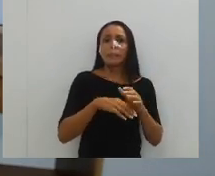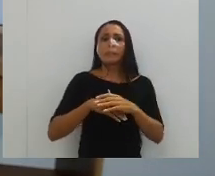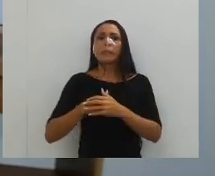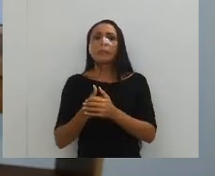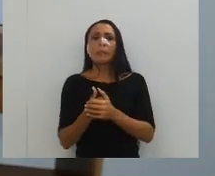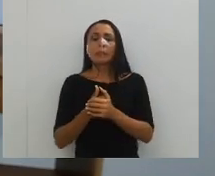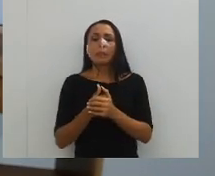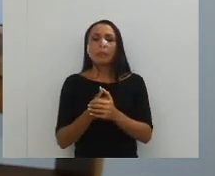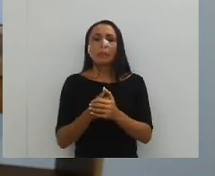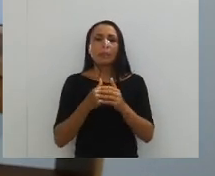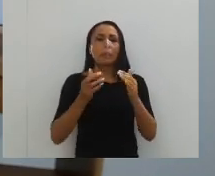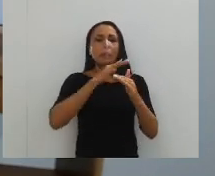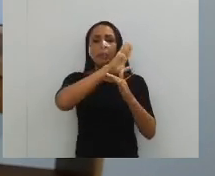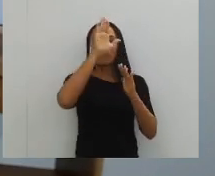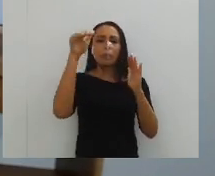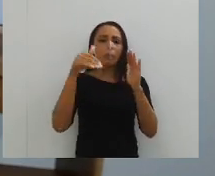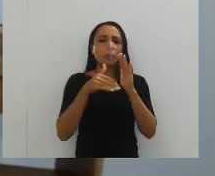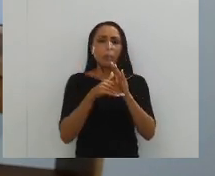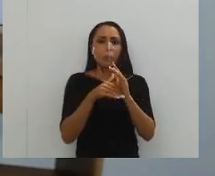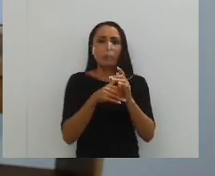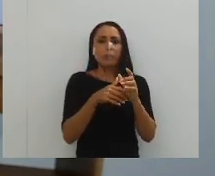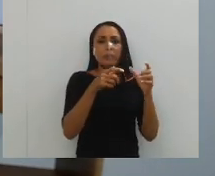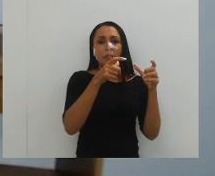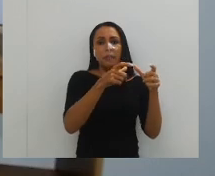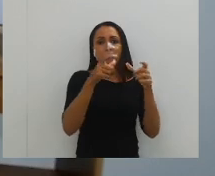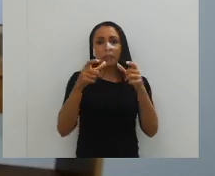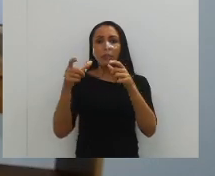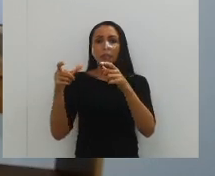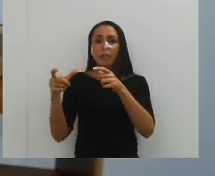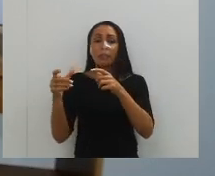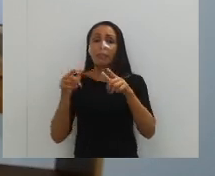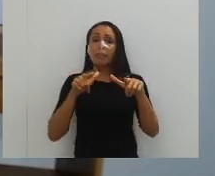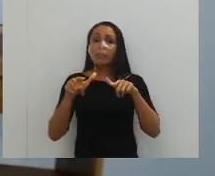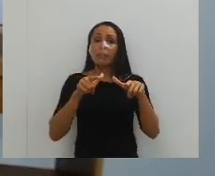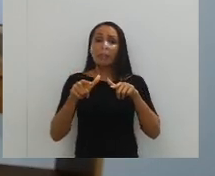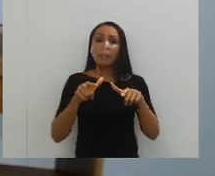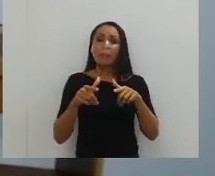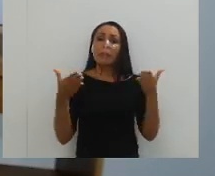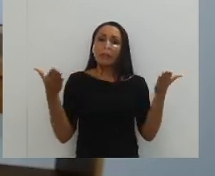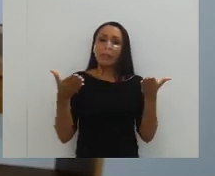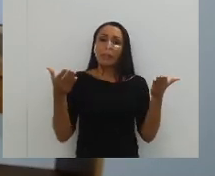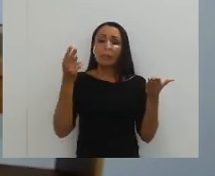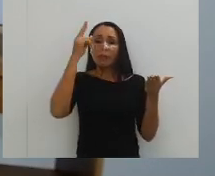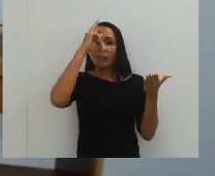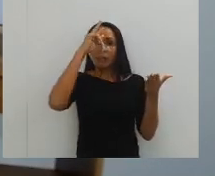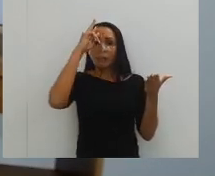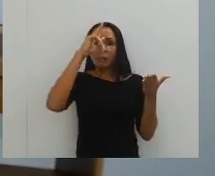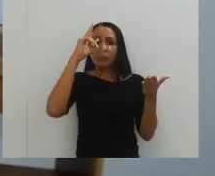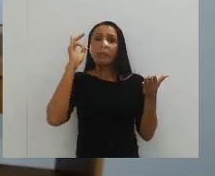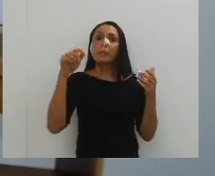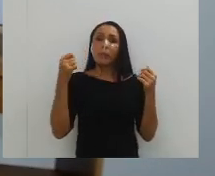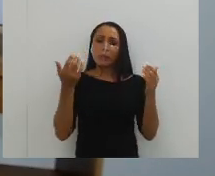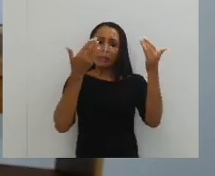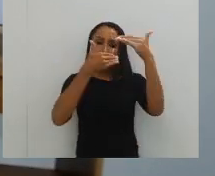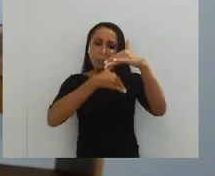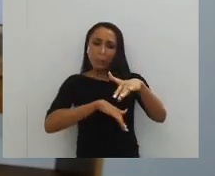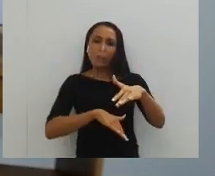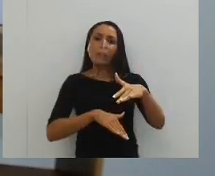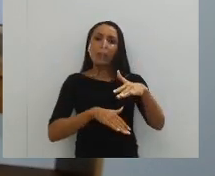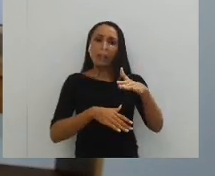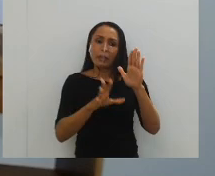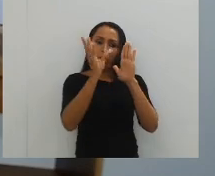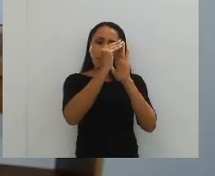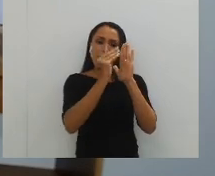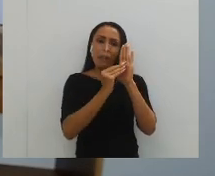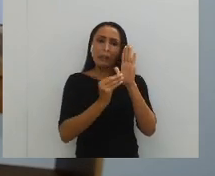viu? Todas as categorias taxonômicas que a gente trabalha hoje, lembrem que eles podem cobrar de vocês a